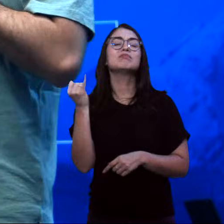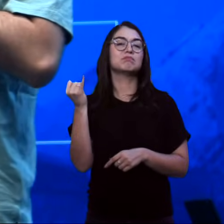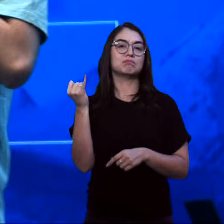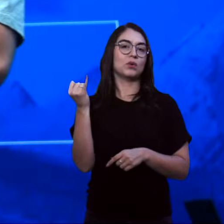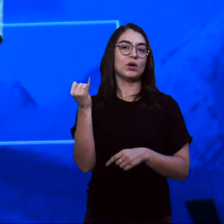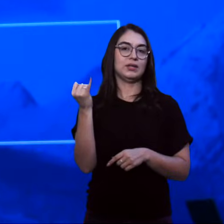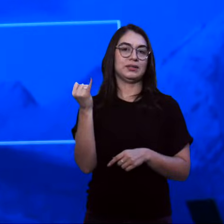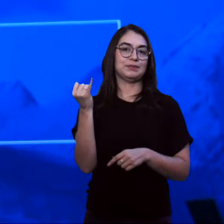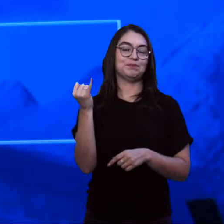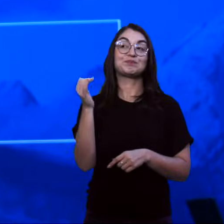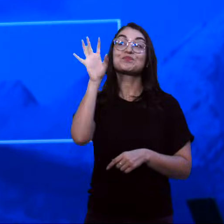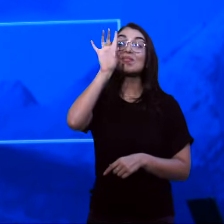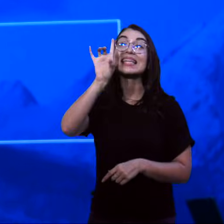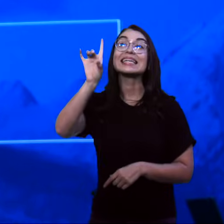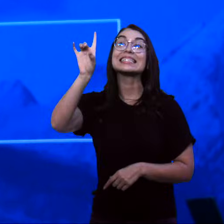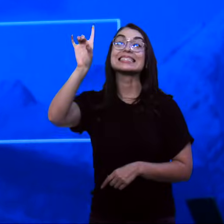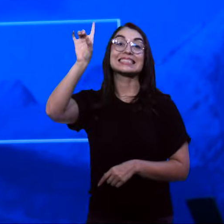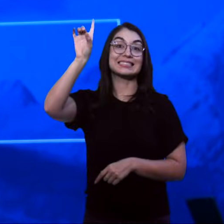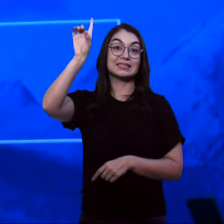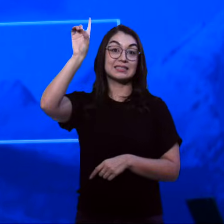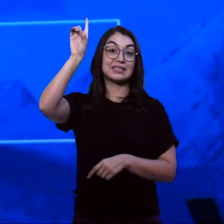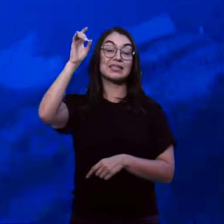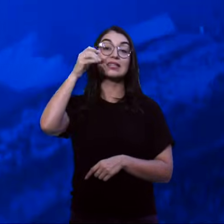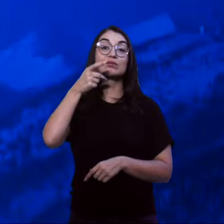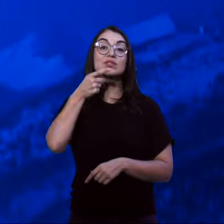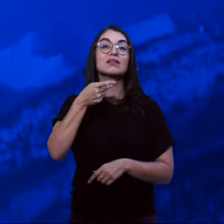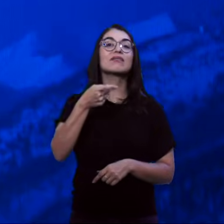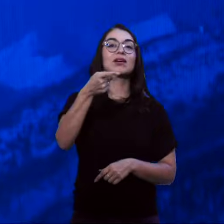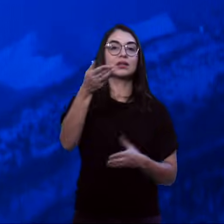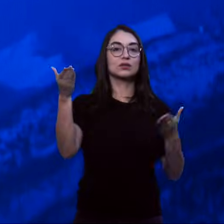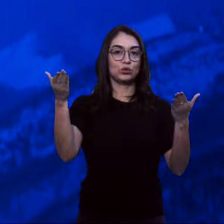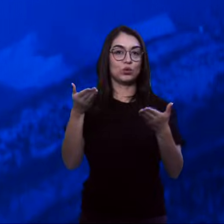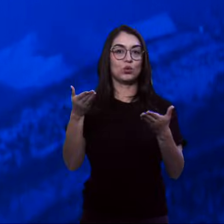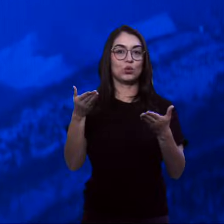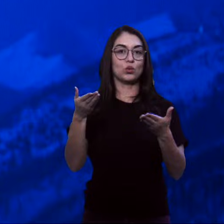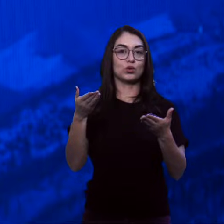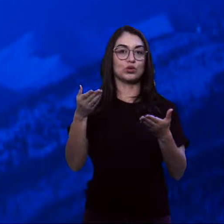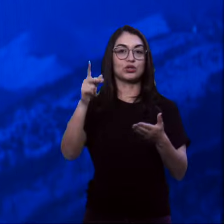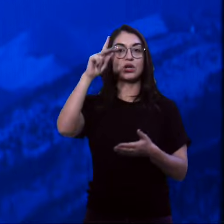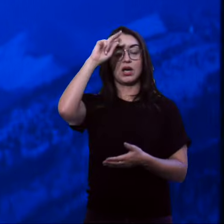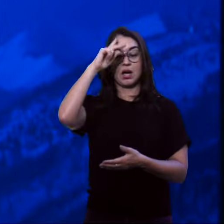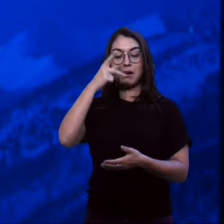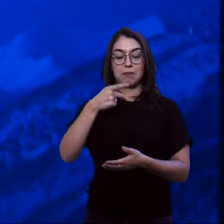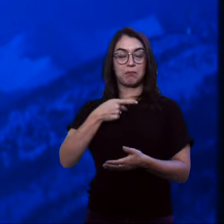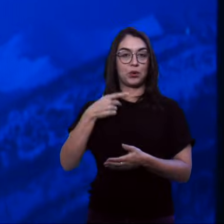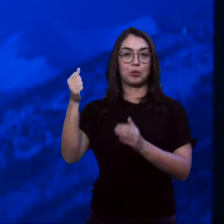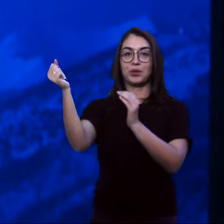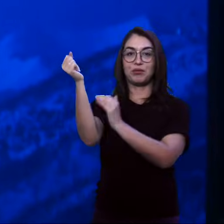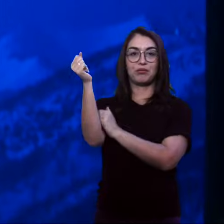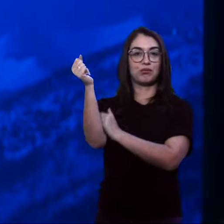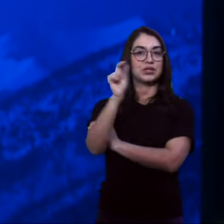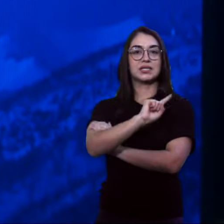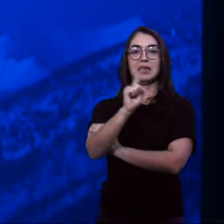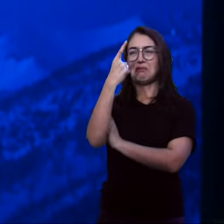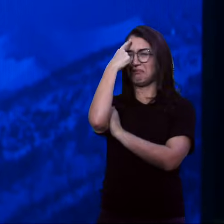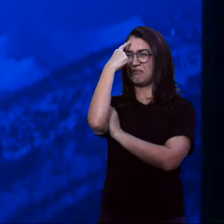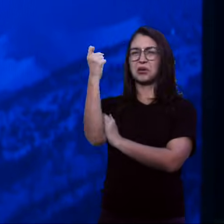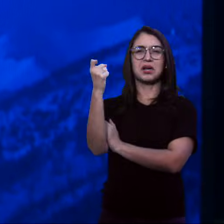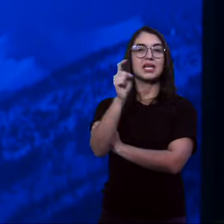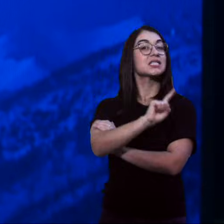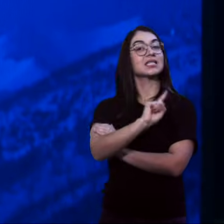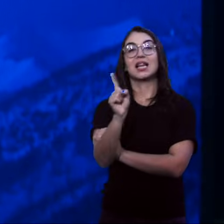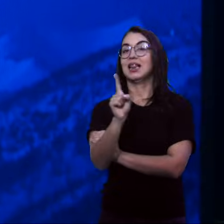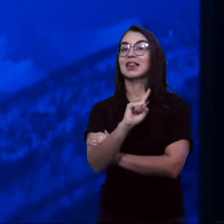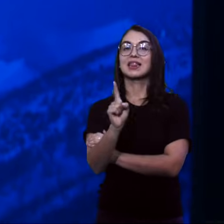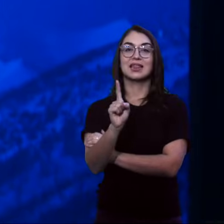Deus está falando para você, não é por força nem violência. É pelo meu Espírito. E as montanhas que você está vendo diante